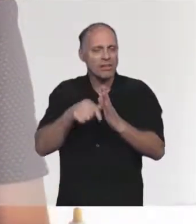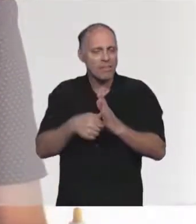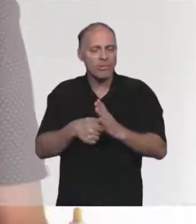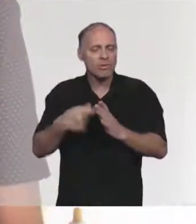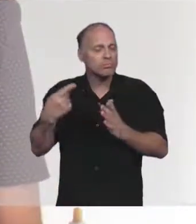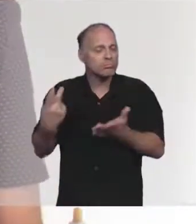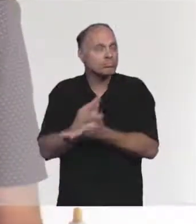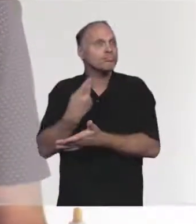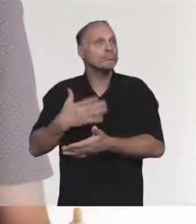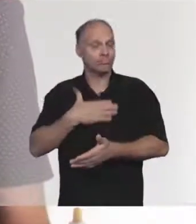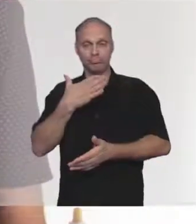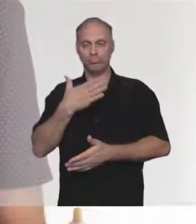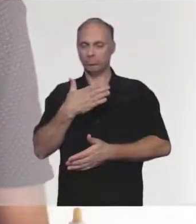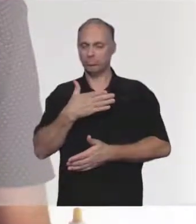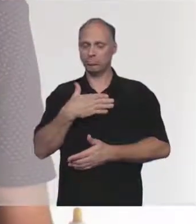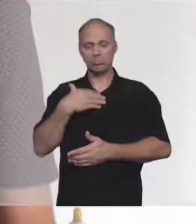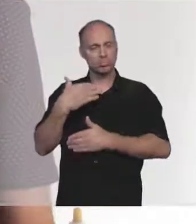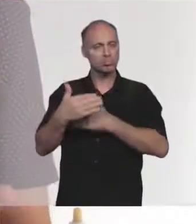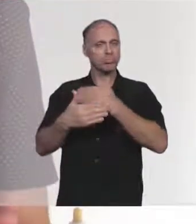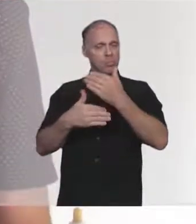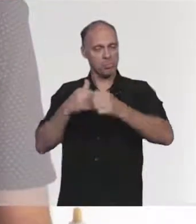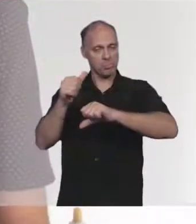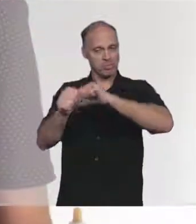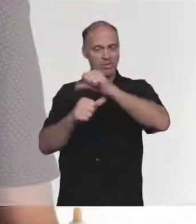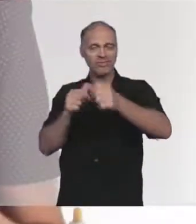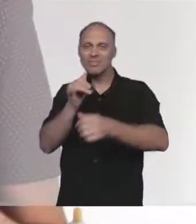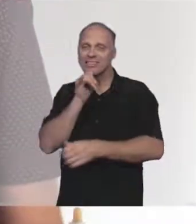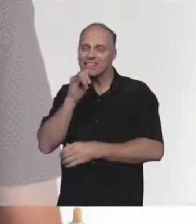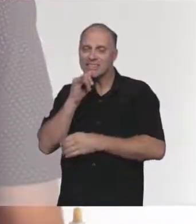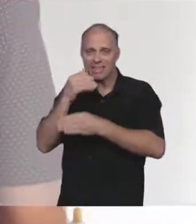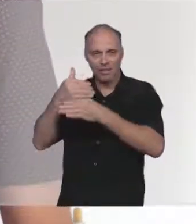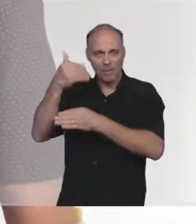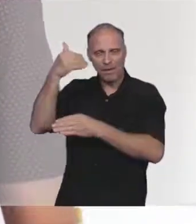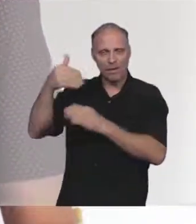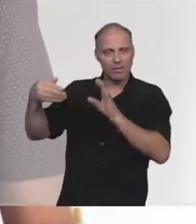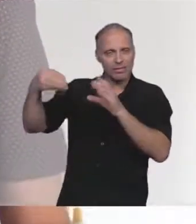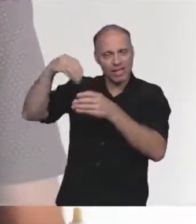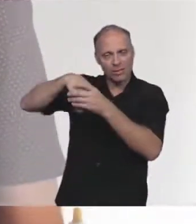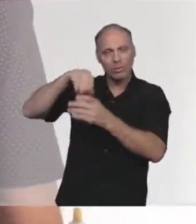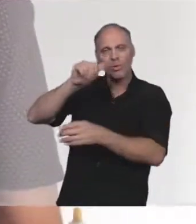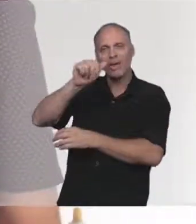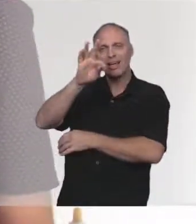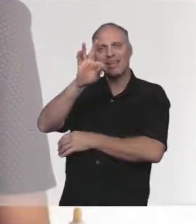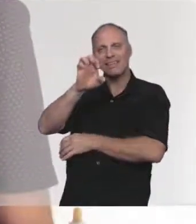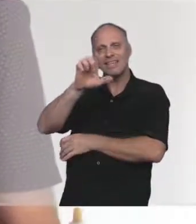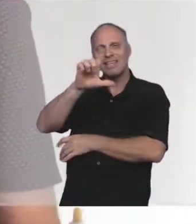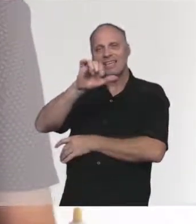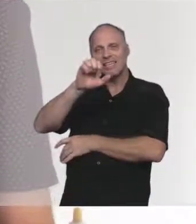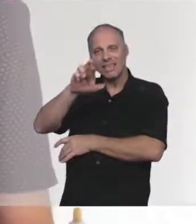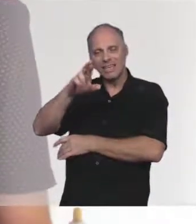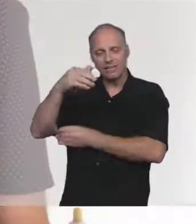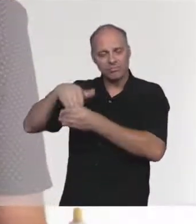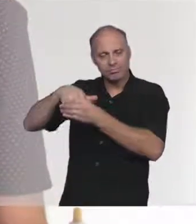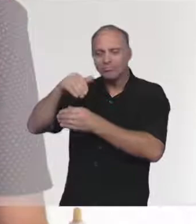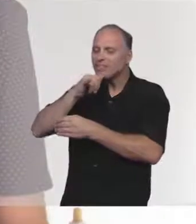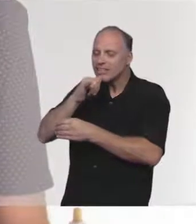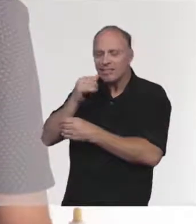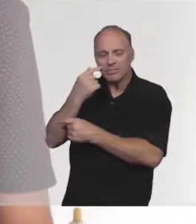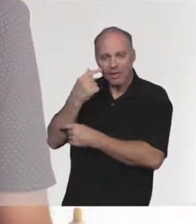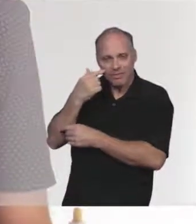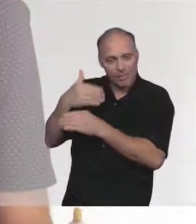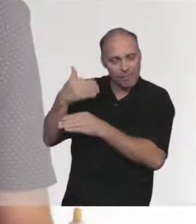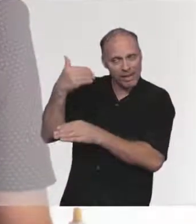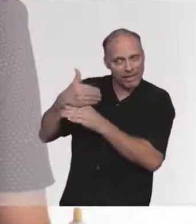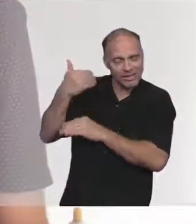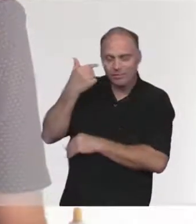E depois, casualmente, isso foi acontecendo. Fui testando na parede, no próprio ateliê, né?